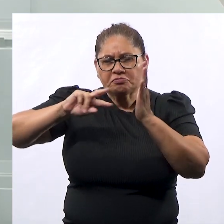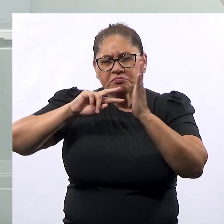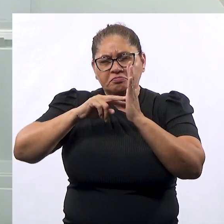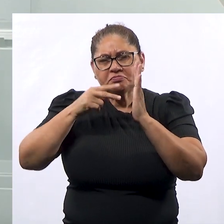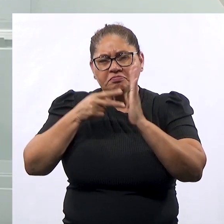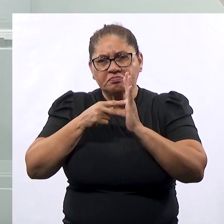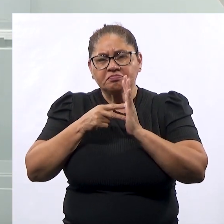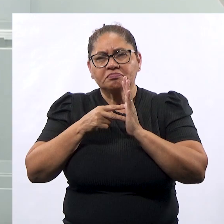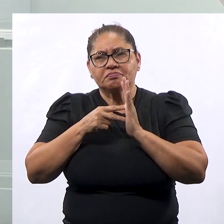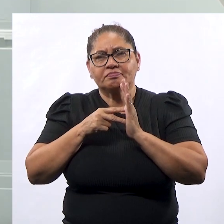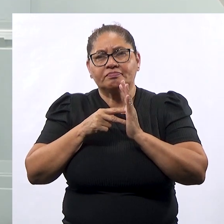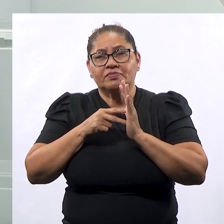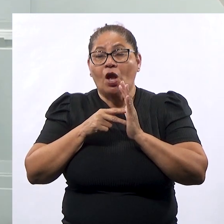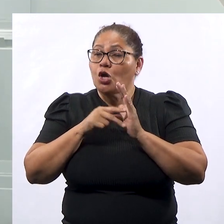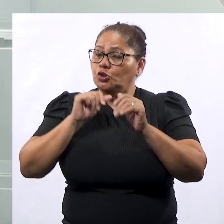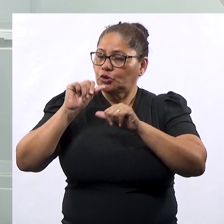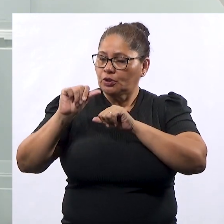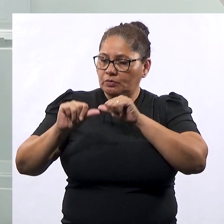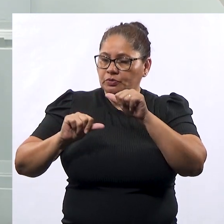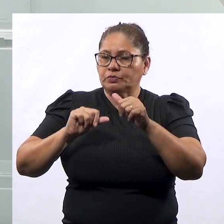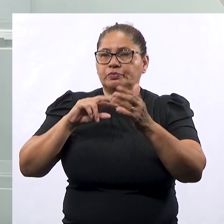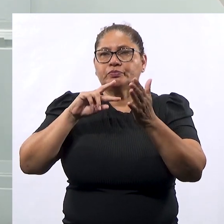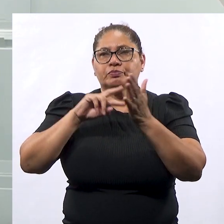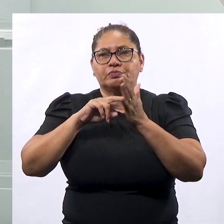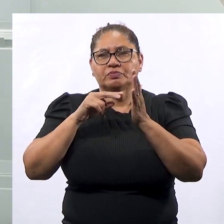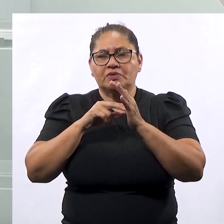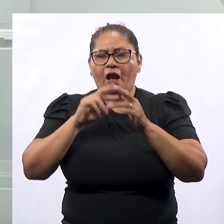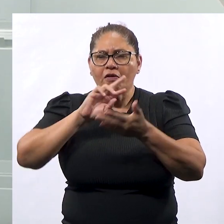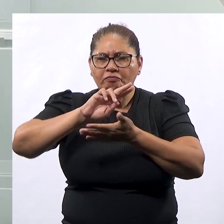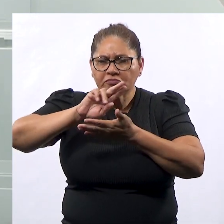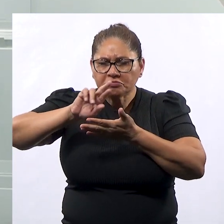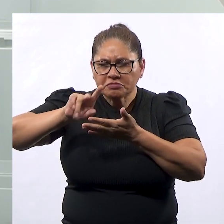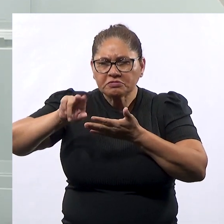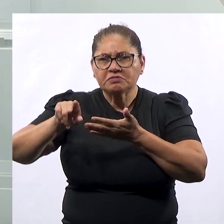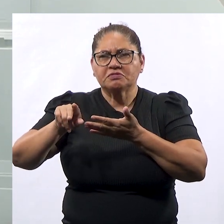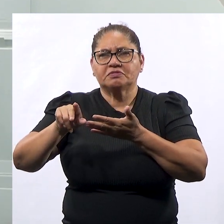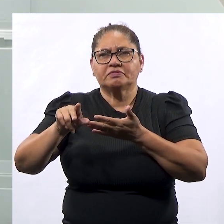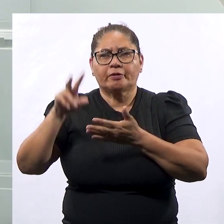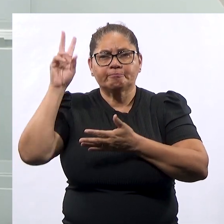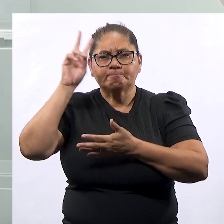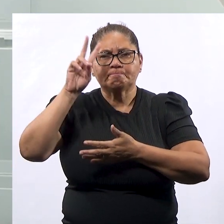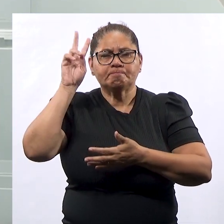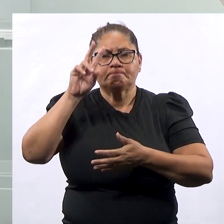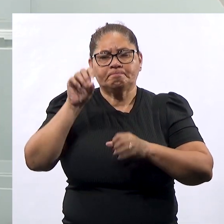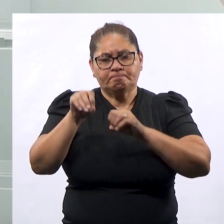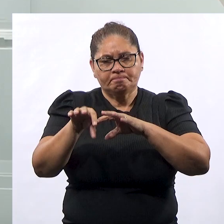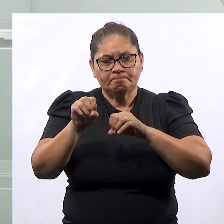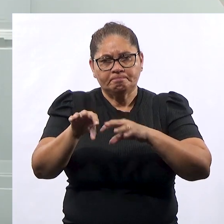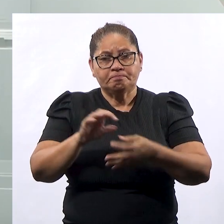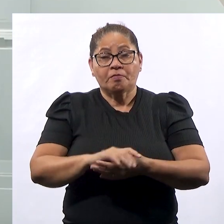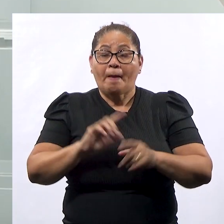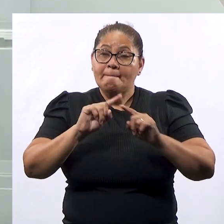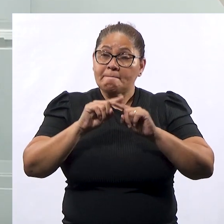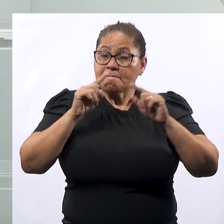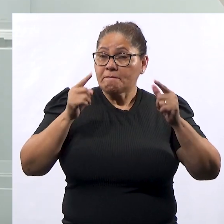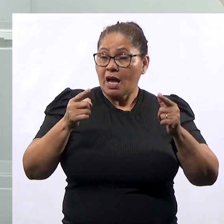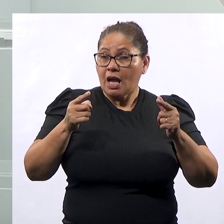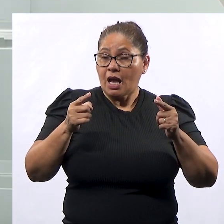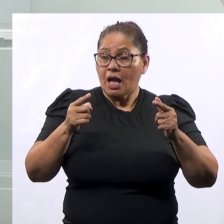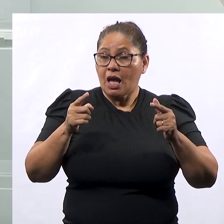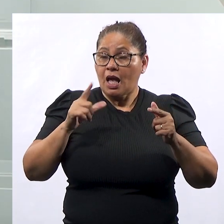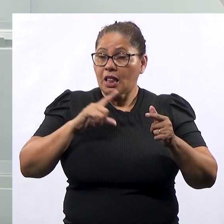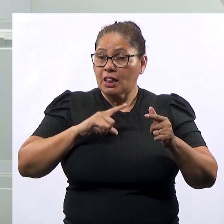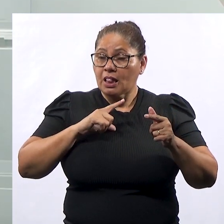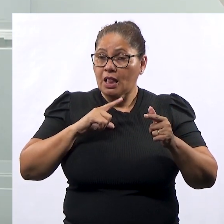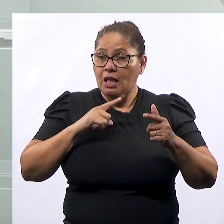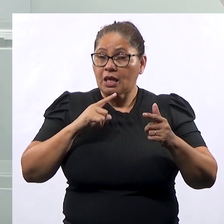vários significados, né? E ela já mudou de significado várias vezes ao longo da história da educação. Mas,